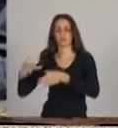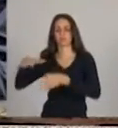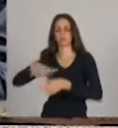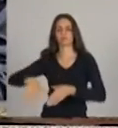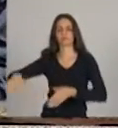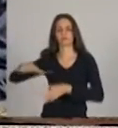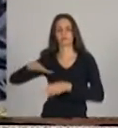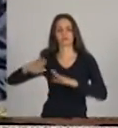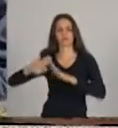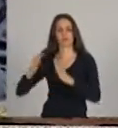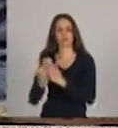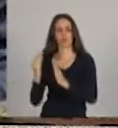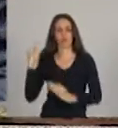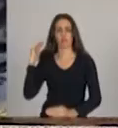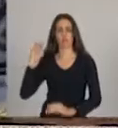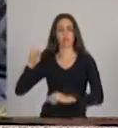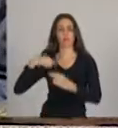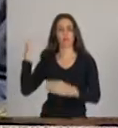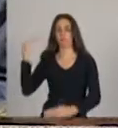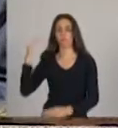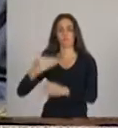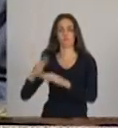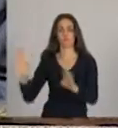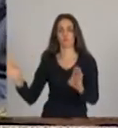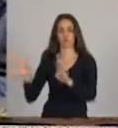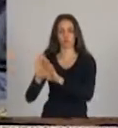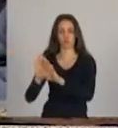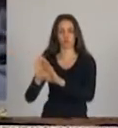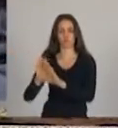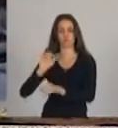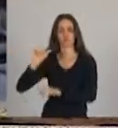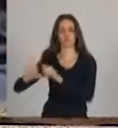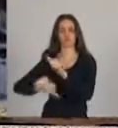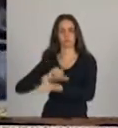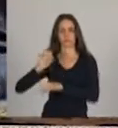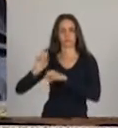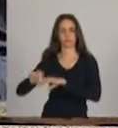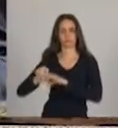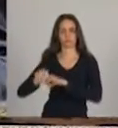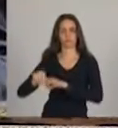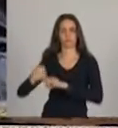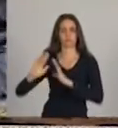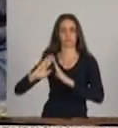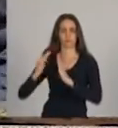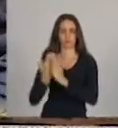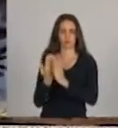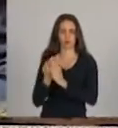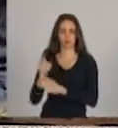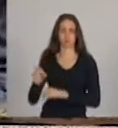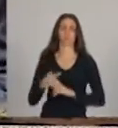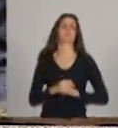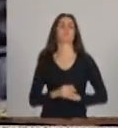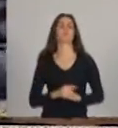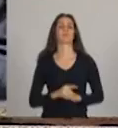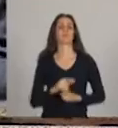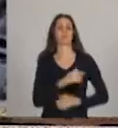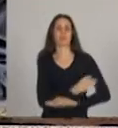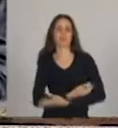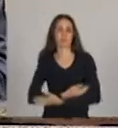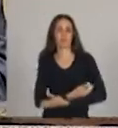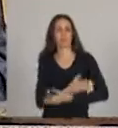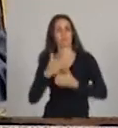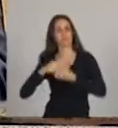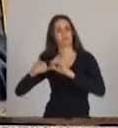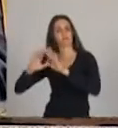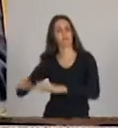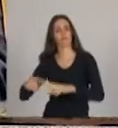o preventório foi fechado, acabou sendo do Candário. Mas esses meninos também ficavam lá, porque no início